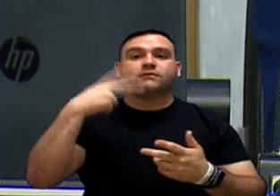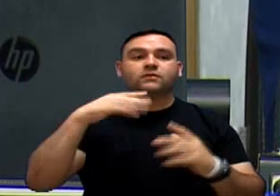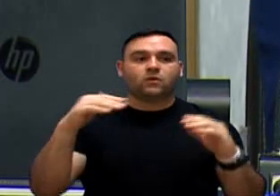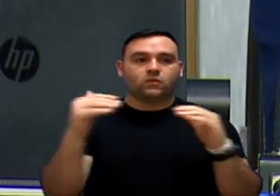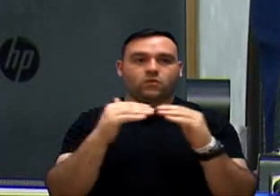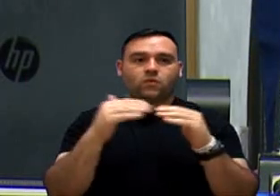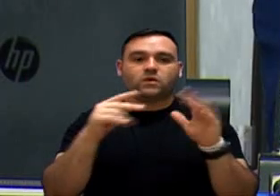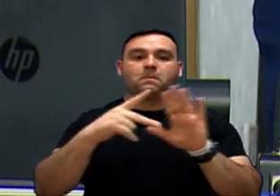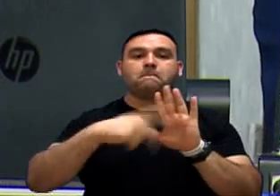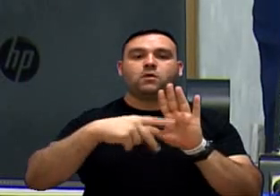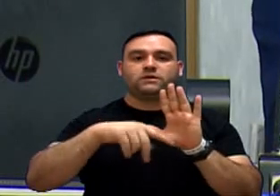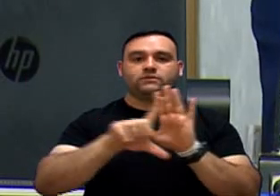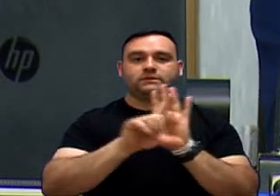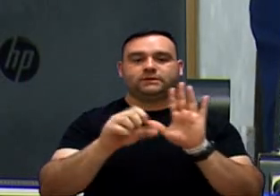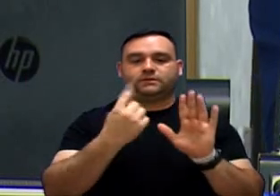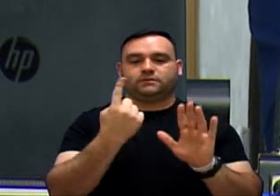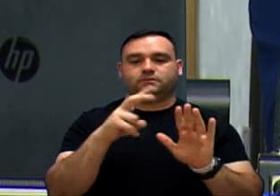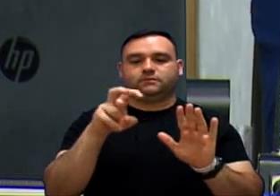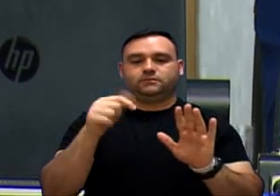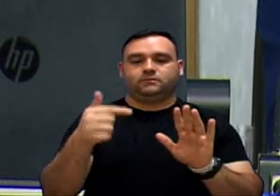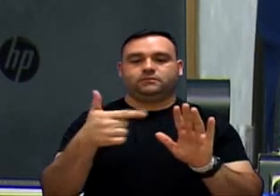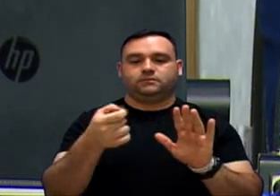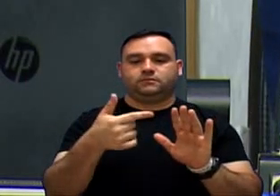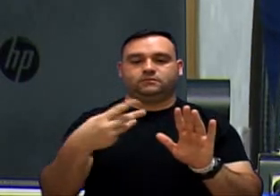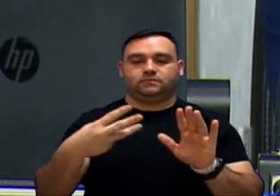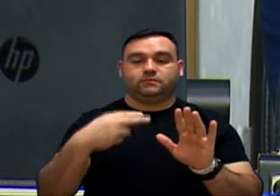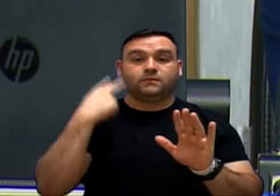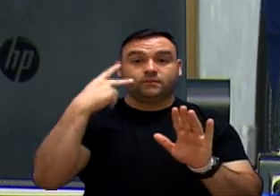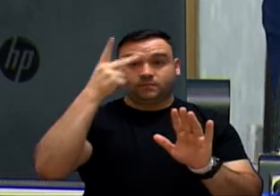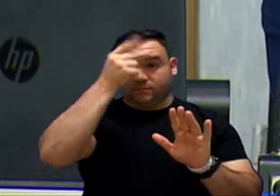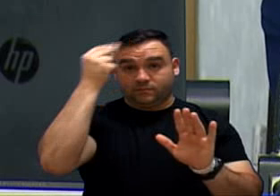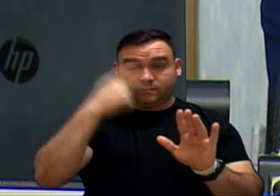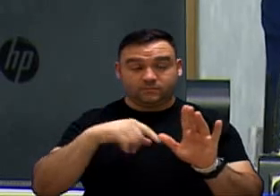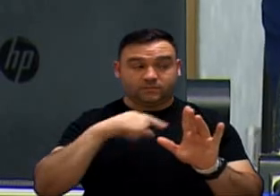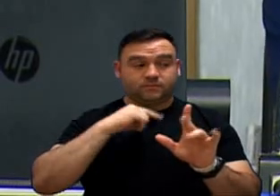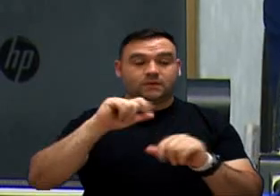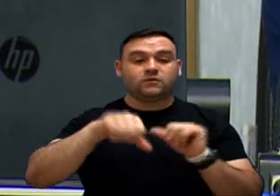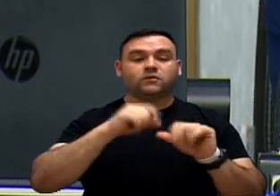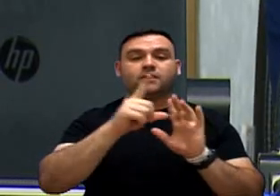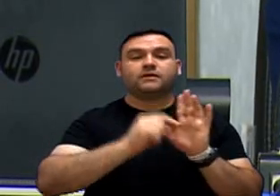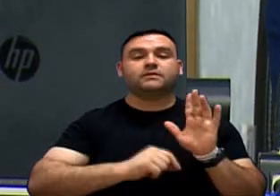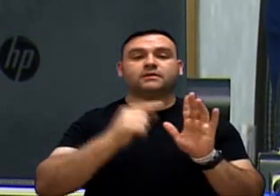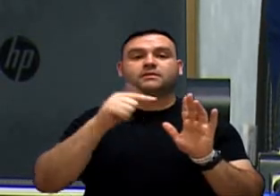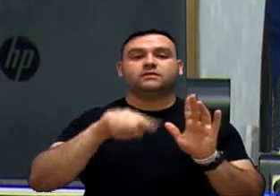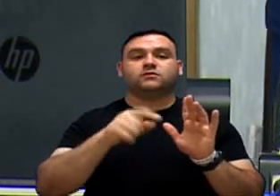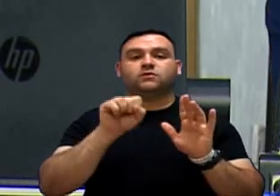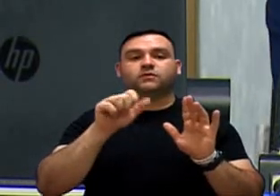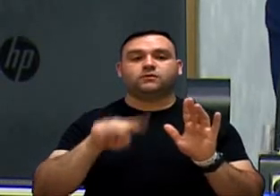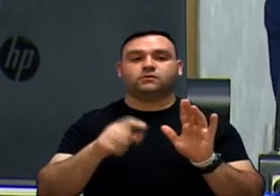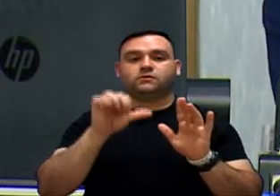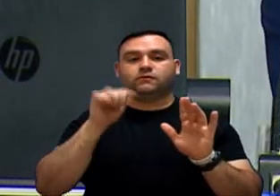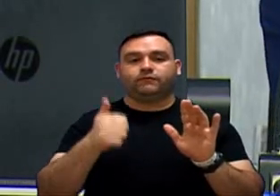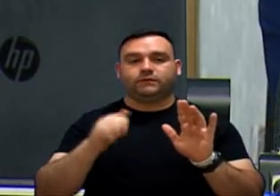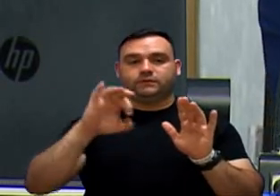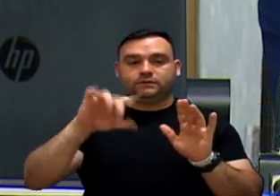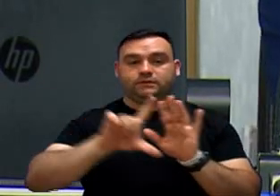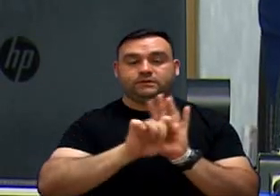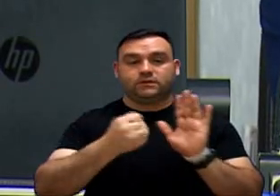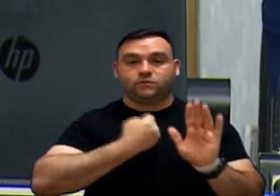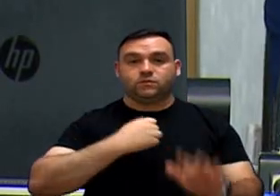que concordam do projeto de lei número 157/2023, do Executivo, altera a redação dos artigos 7º, 8º, 9º e 10º da Lei Municipal